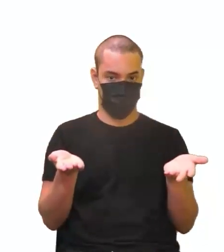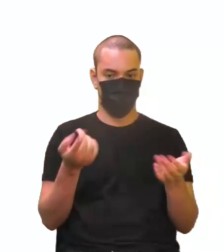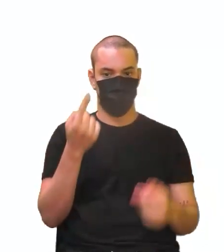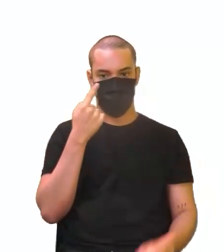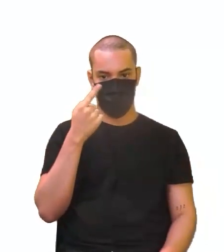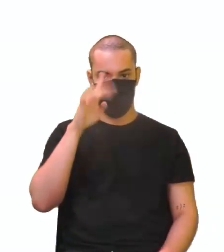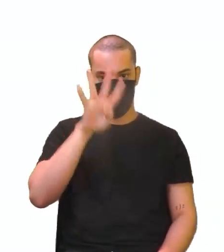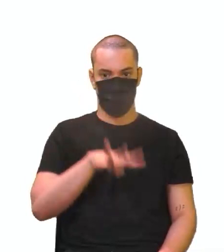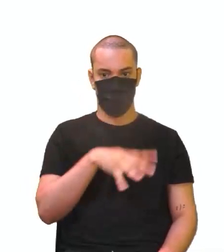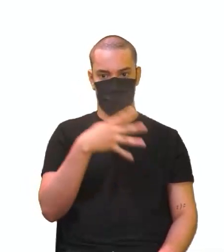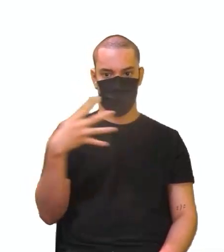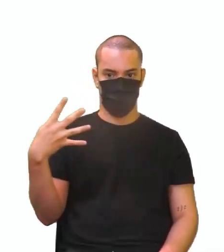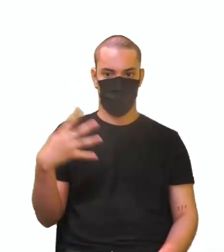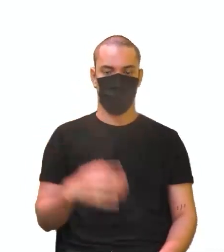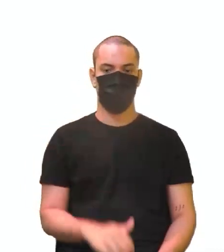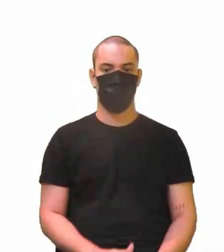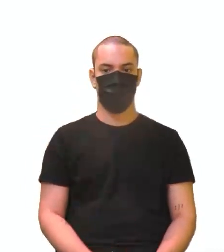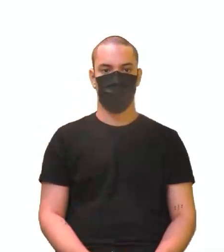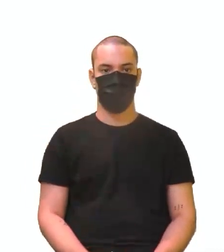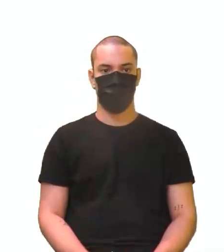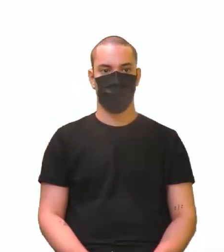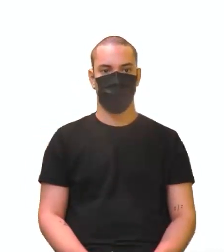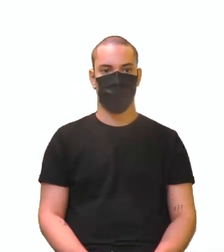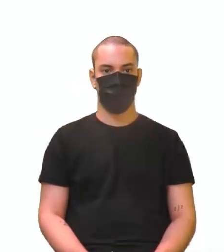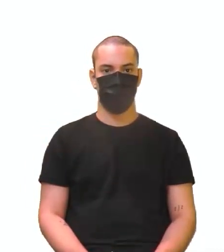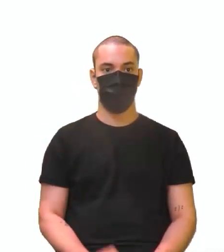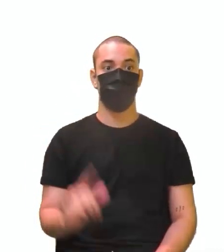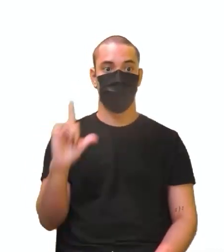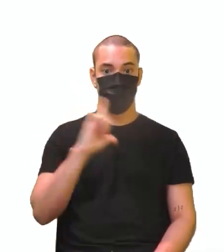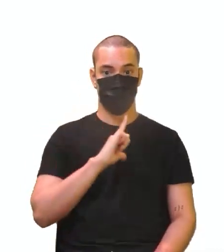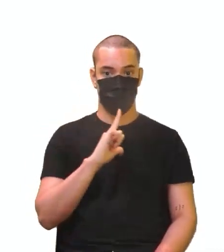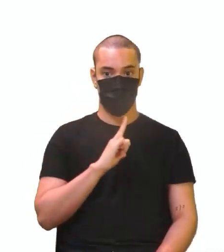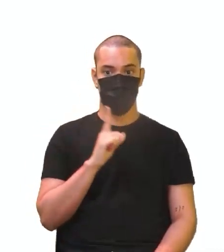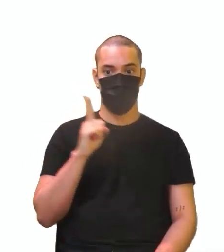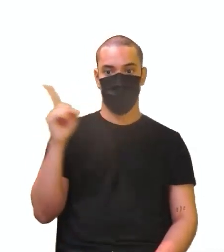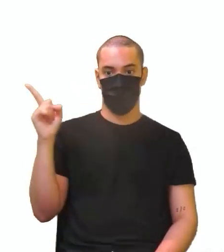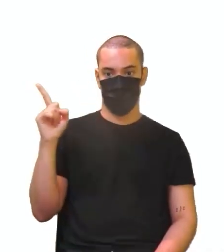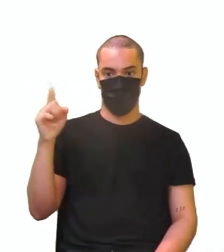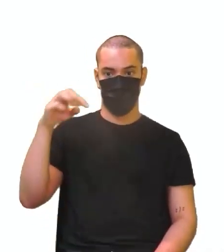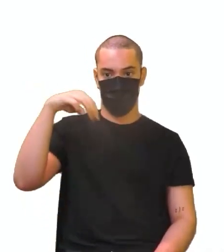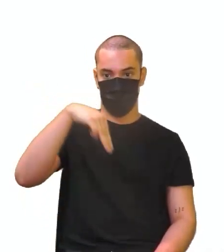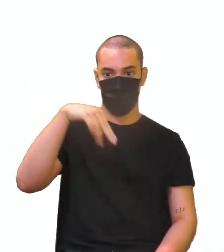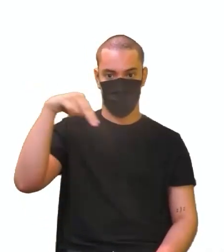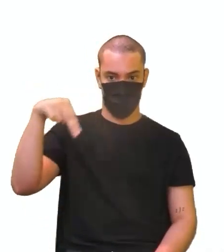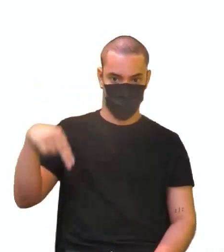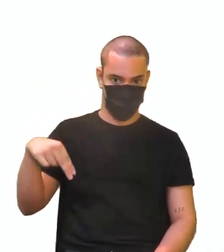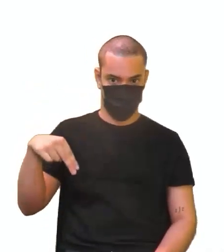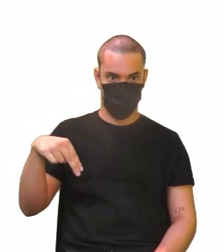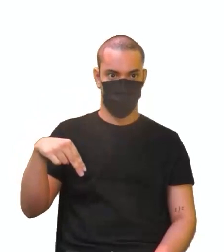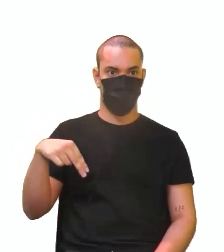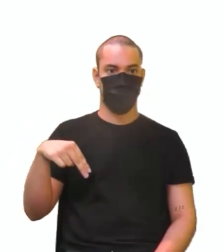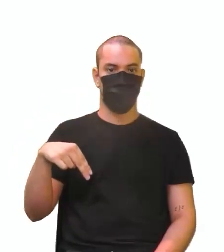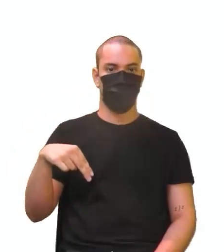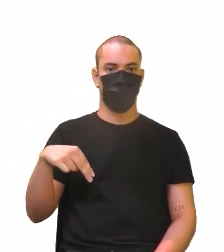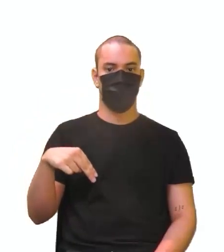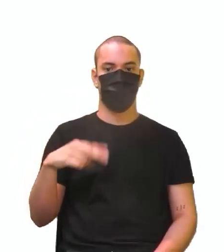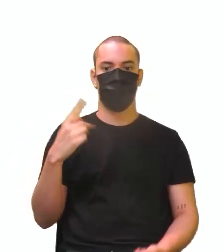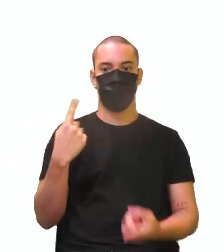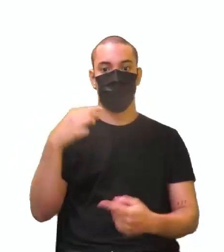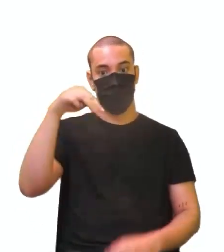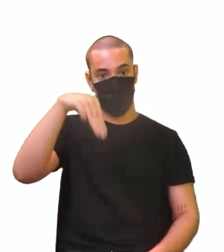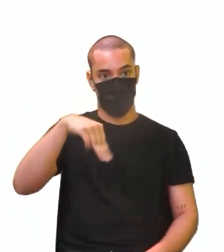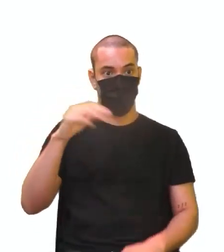para o nosso quadrinho. Então, você tem um indivíduo MN, heterozigoto, onde o M